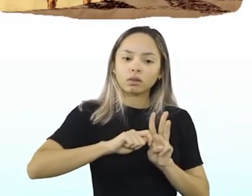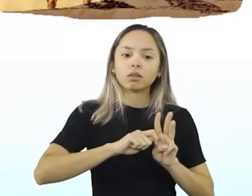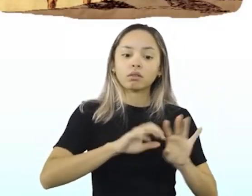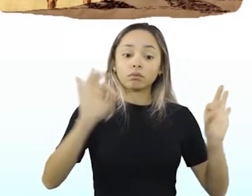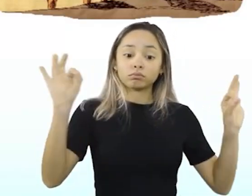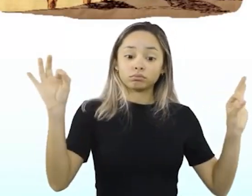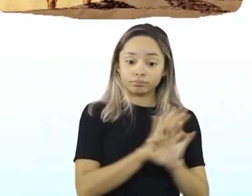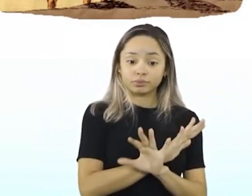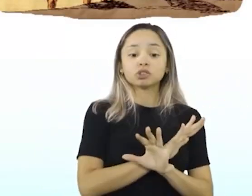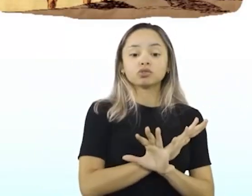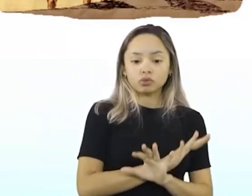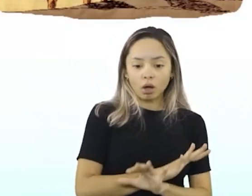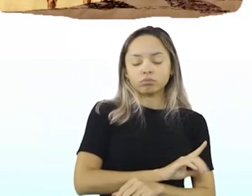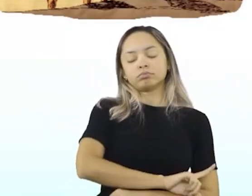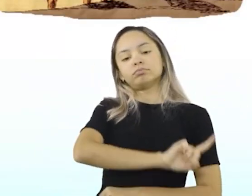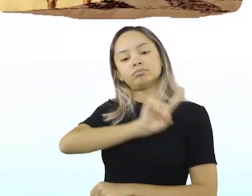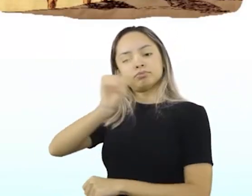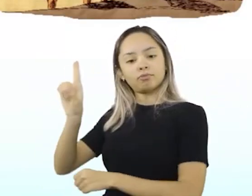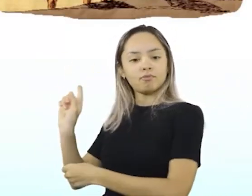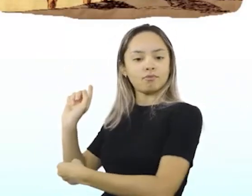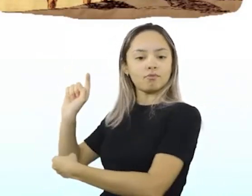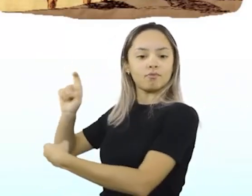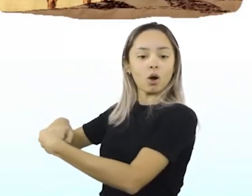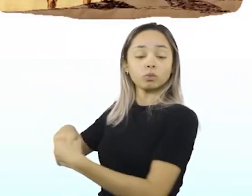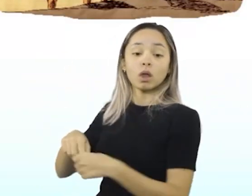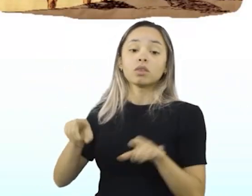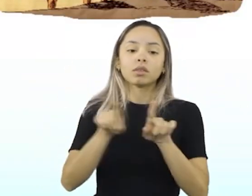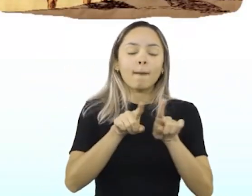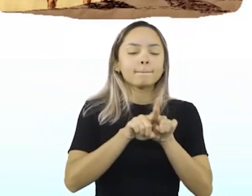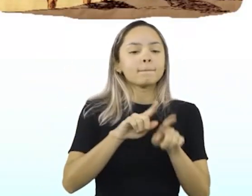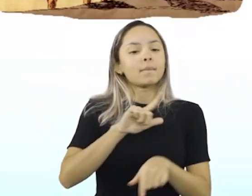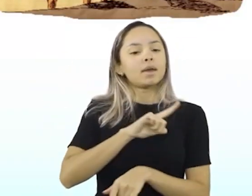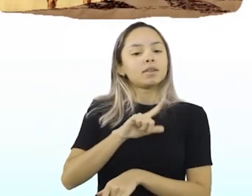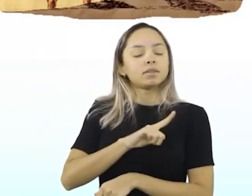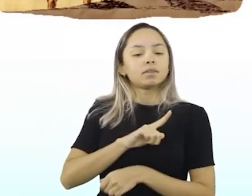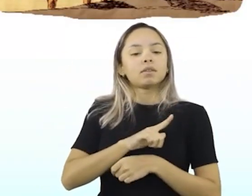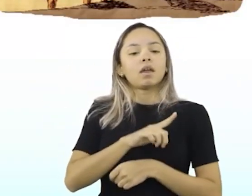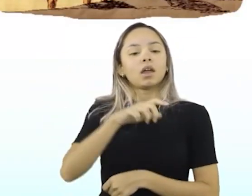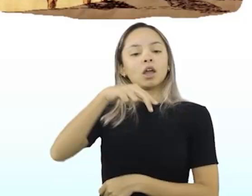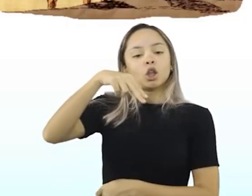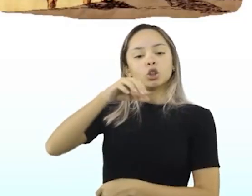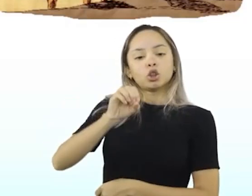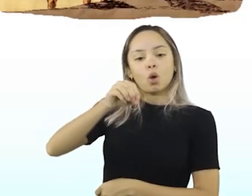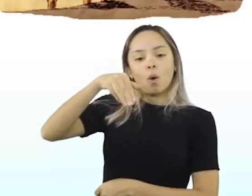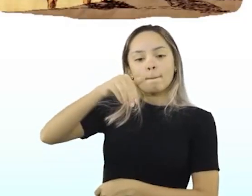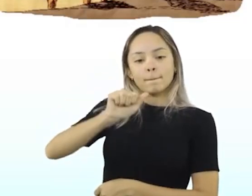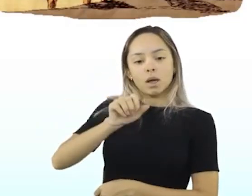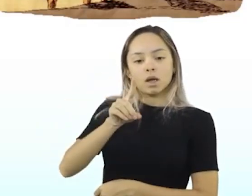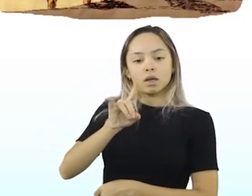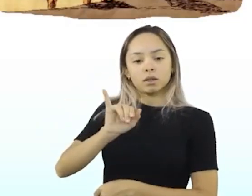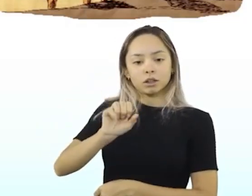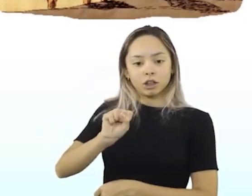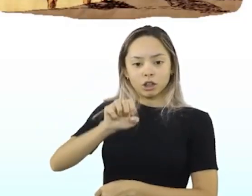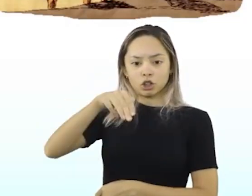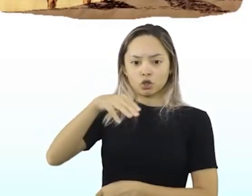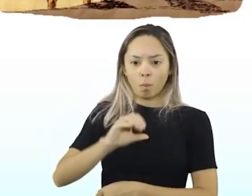das migrações mais antigas do mundo, onde as pessoas ainda existem, inclusive hoje, tá, gente? Pessoas